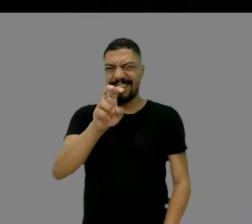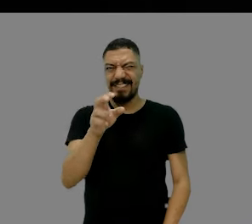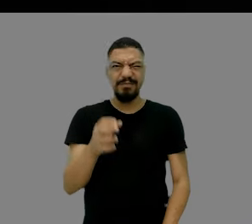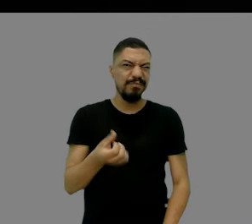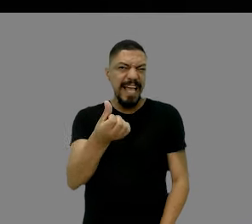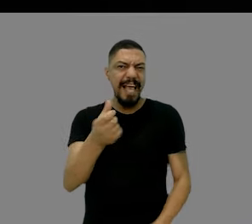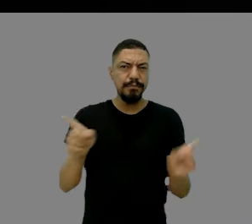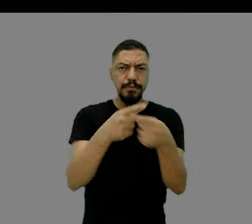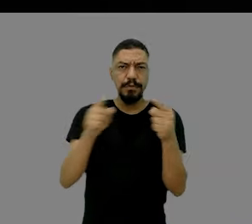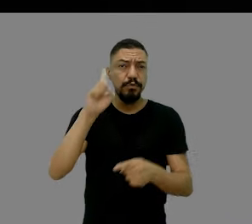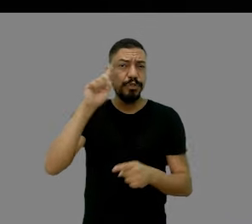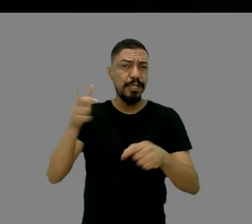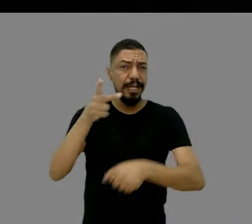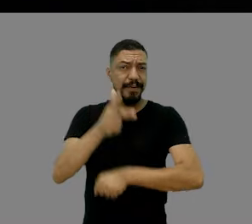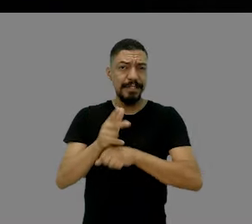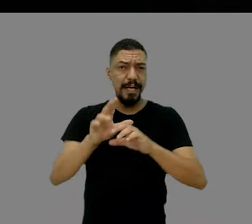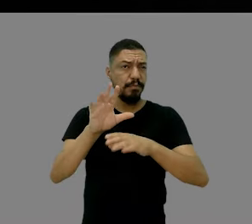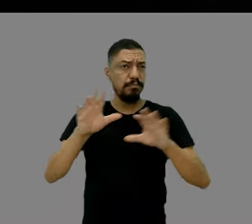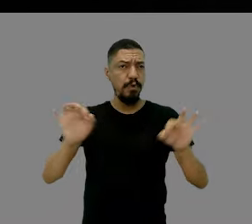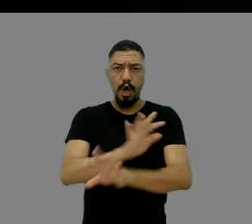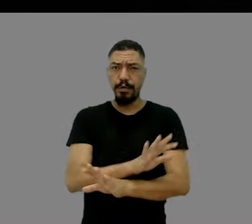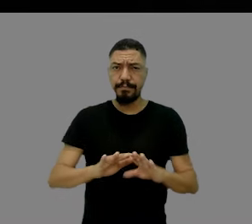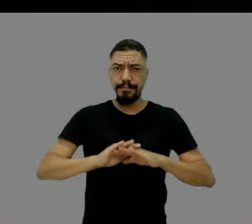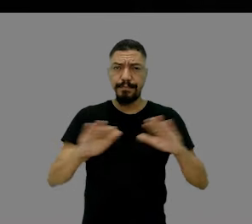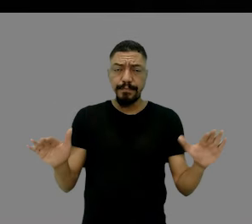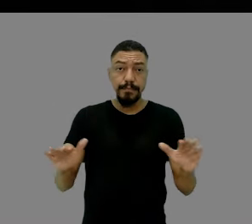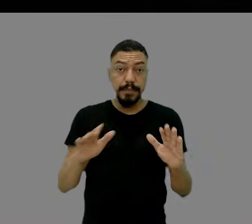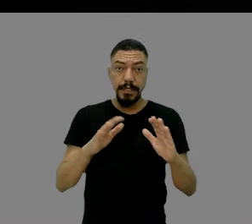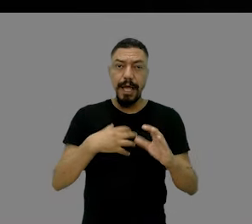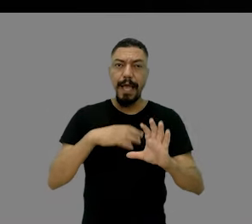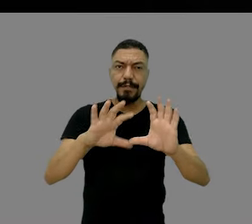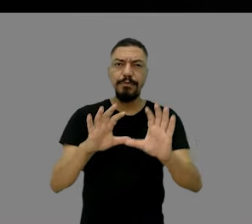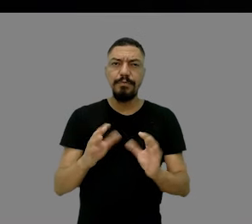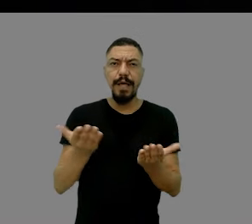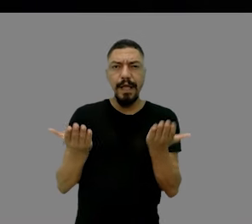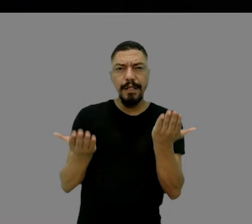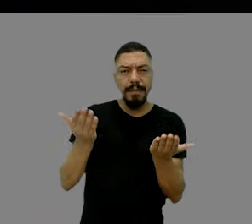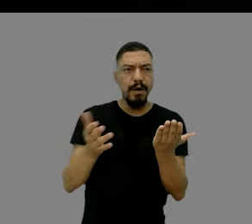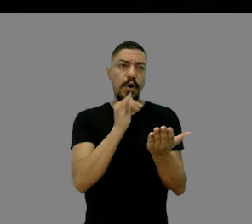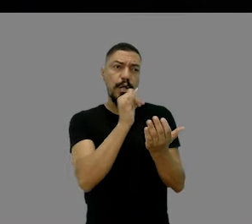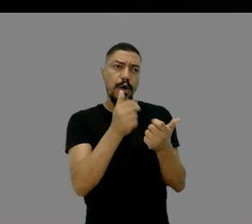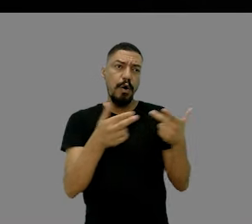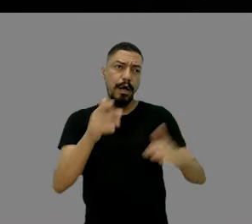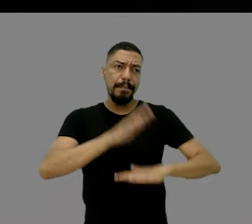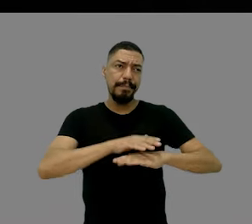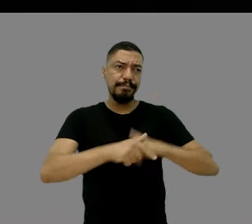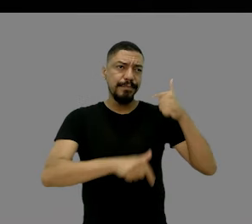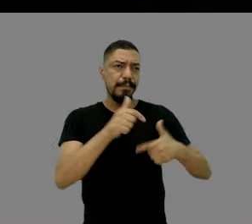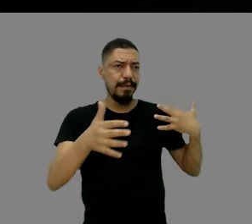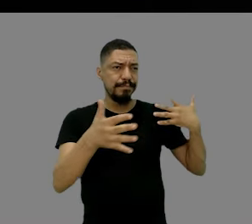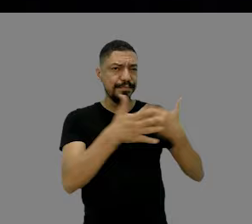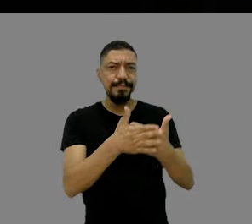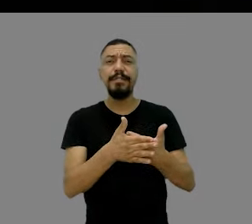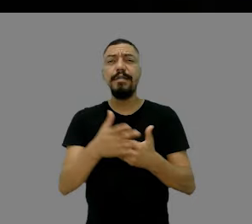é equilibrar contando o que vocês fizeram e o que isso foi e como que isso foi importante para chegar no produto final.